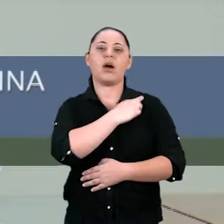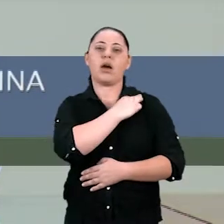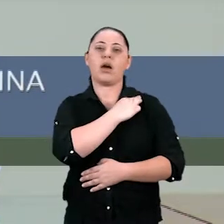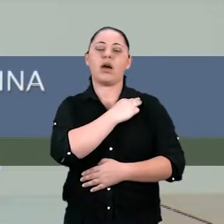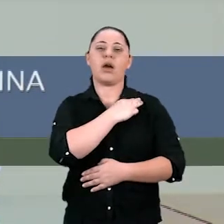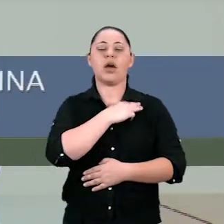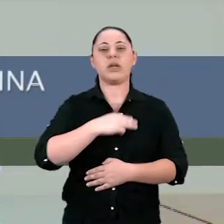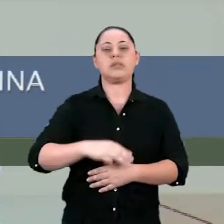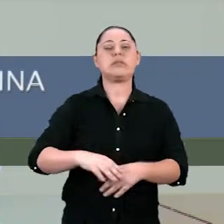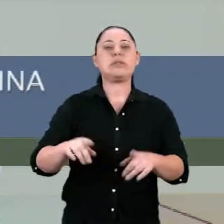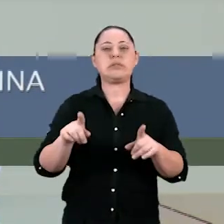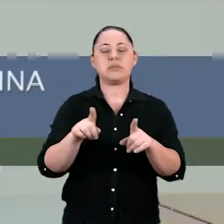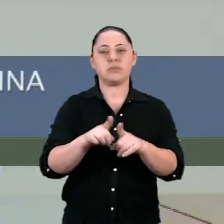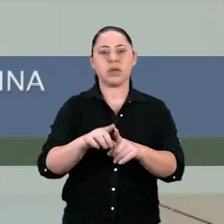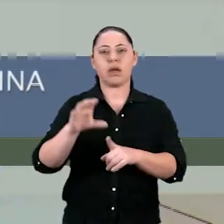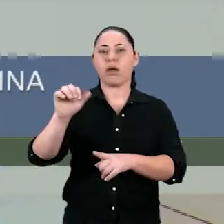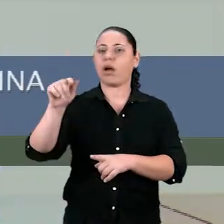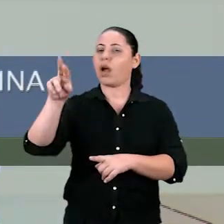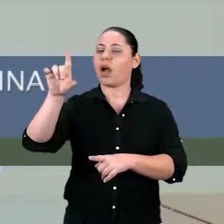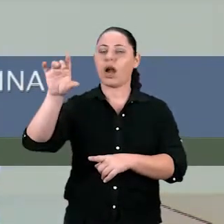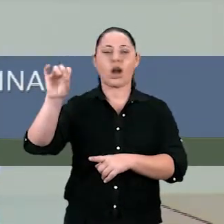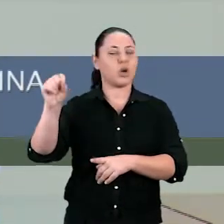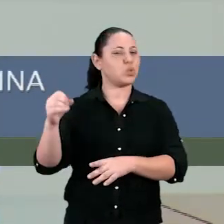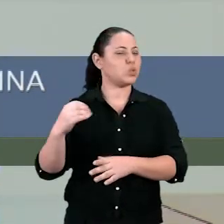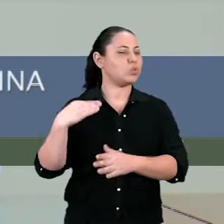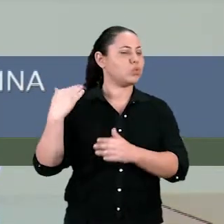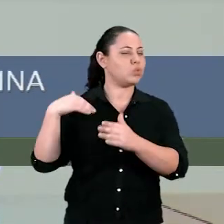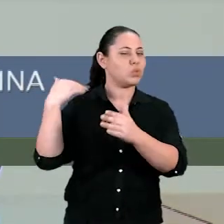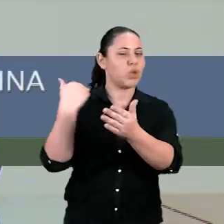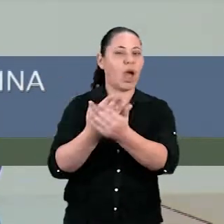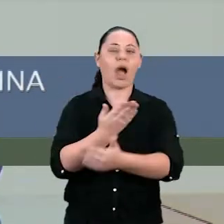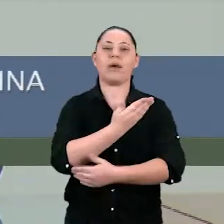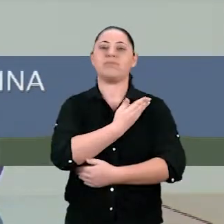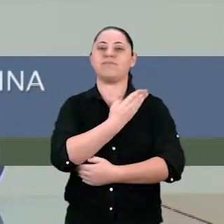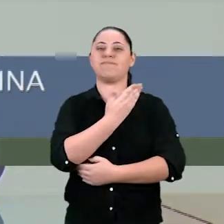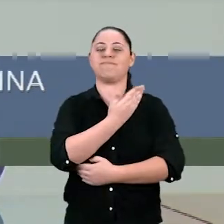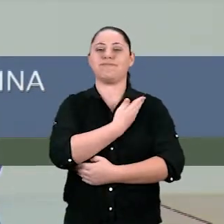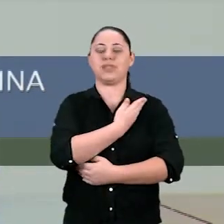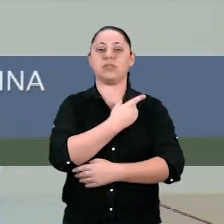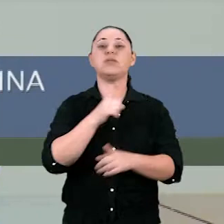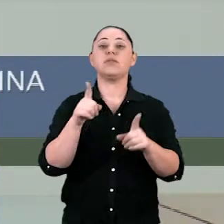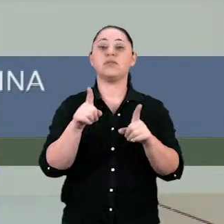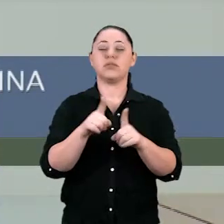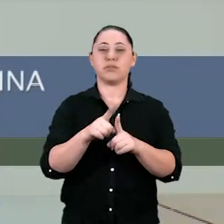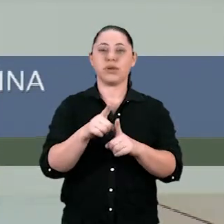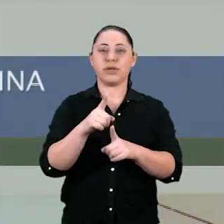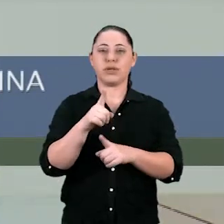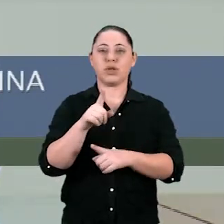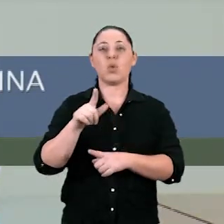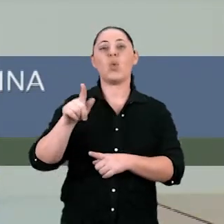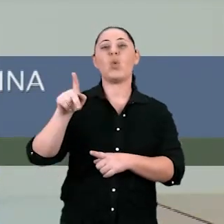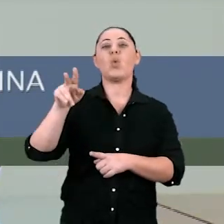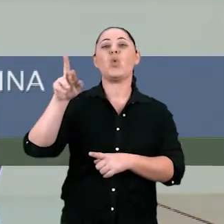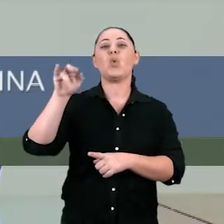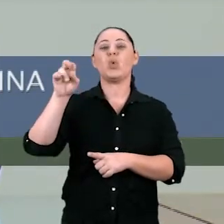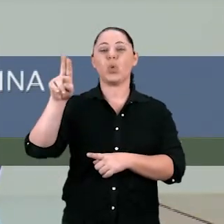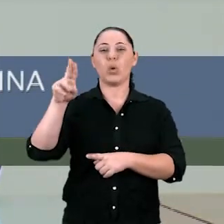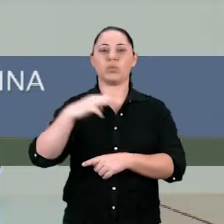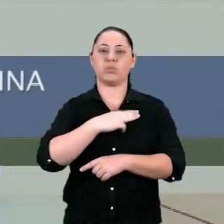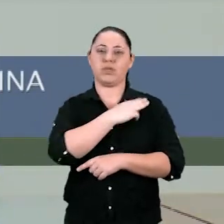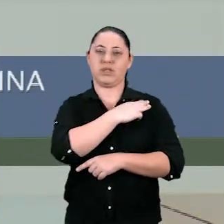ministro Carlos Horvath, caríssimo amigo de longa data, e o meu guru, ministro Henrique